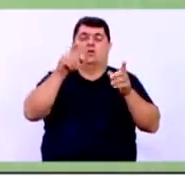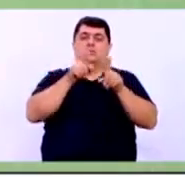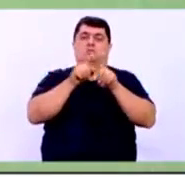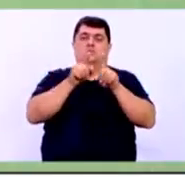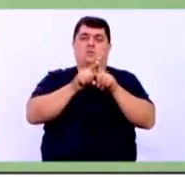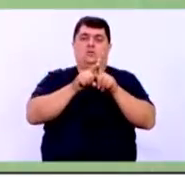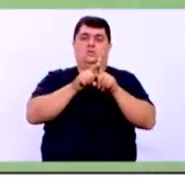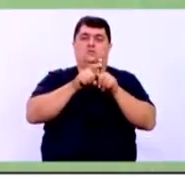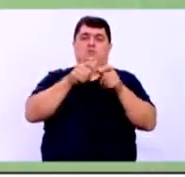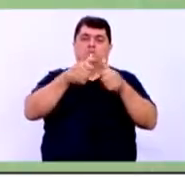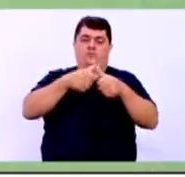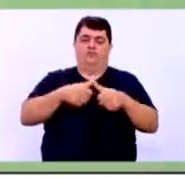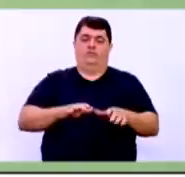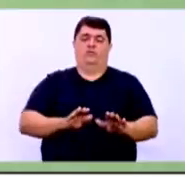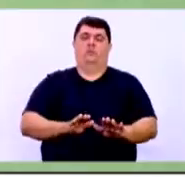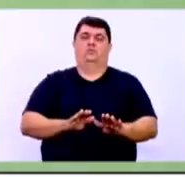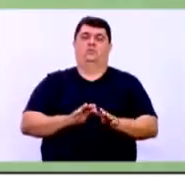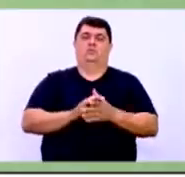permanente.